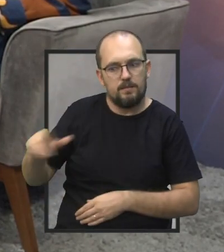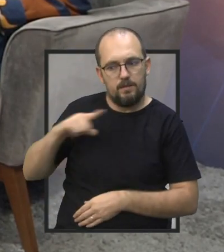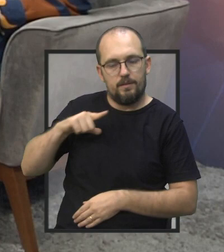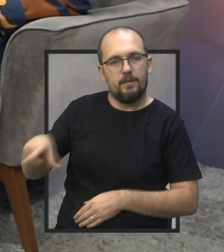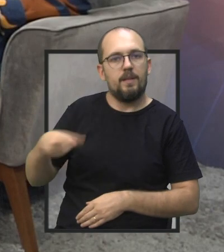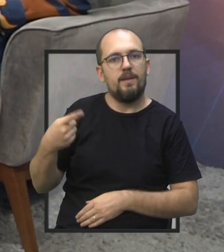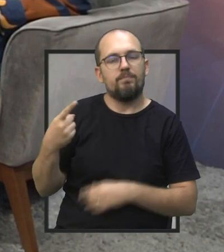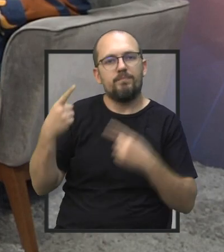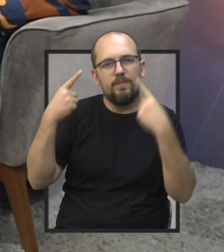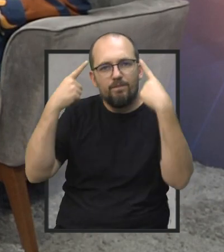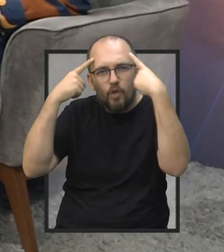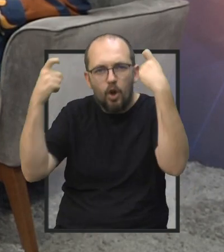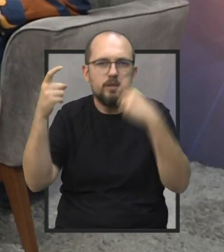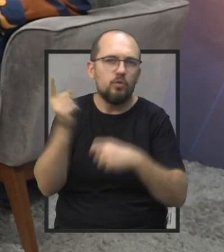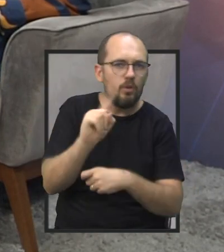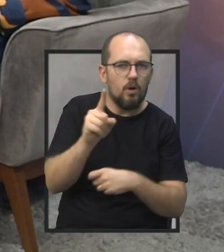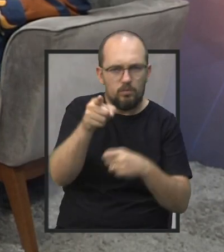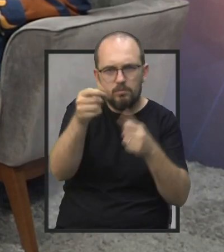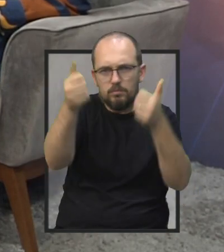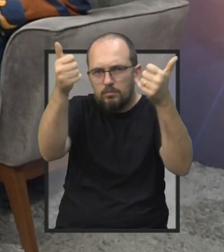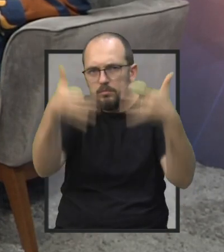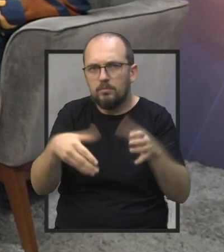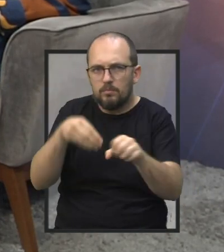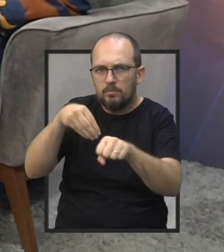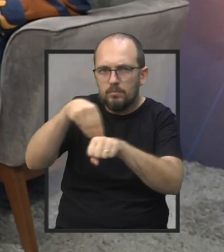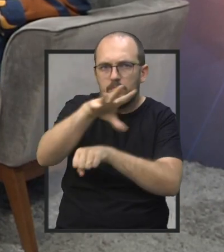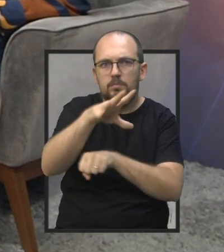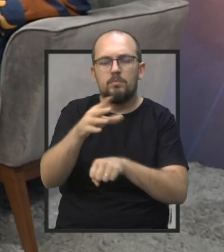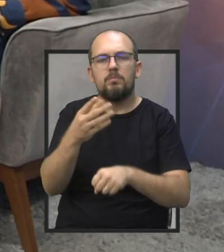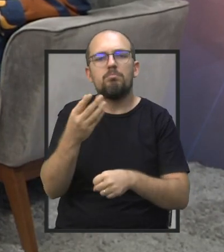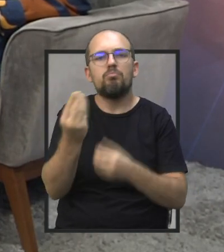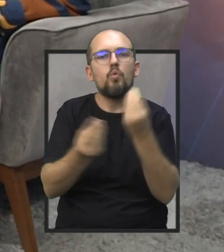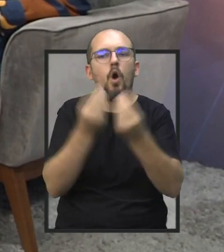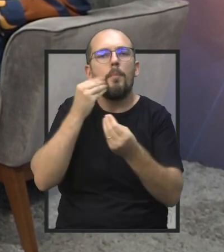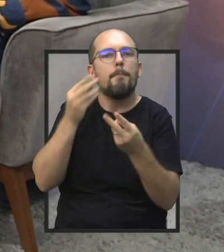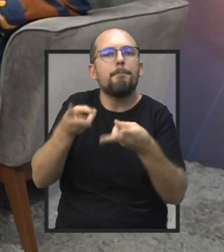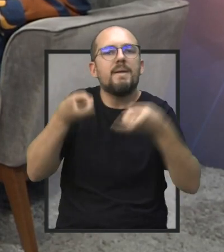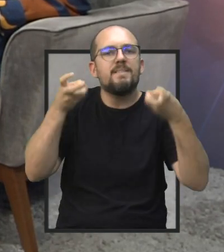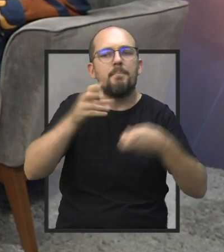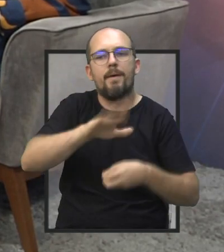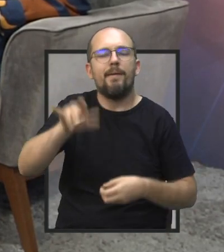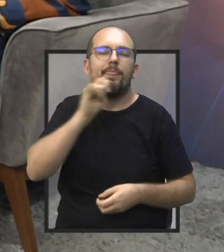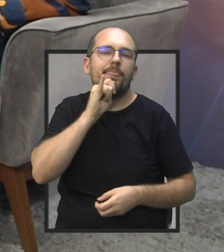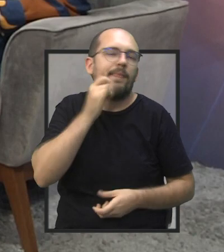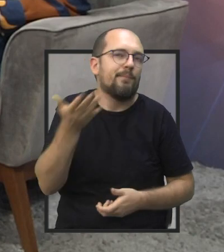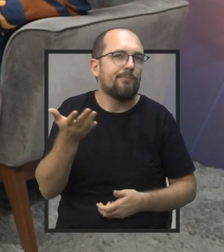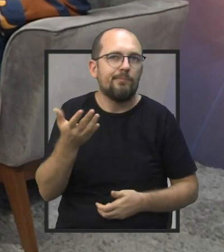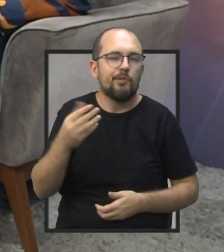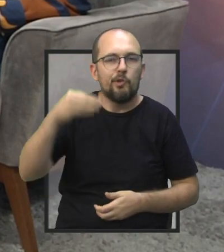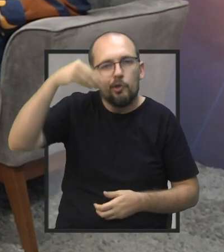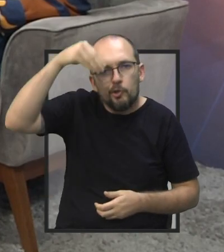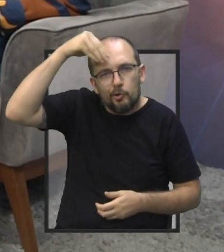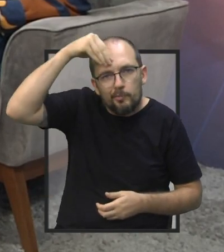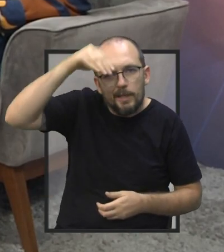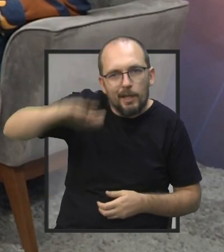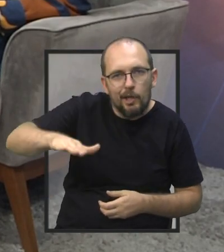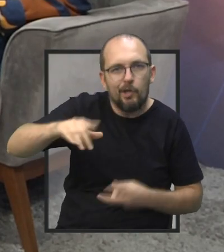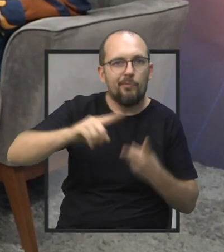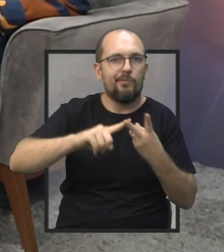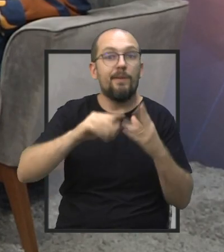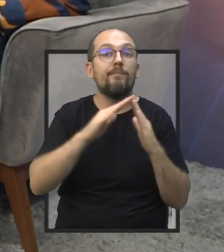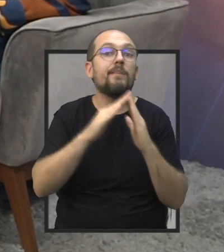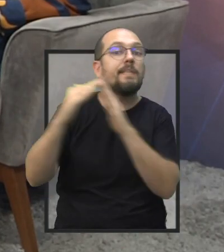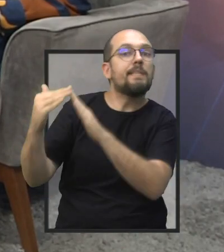sendo violentada. Queria que você desse algumas dicas, né, para quem convive com criança, né, às vezes tem um sobrinho, um vizinho. O que a